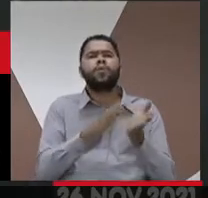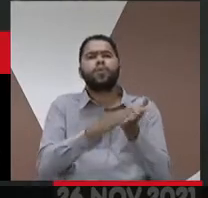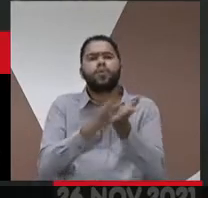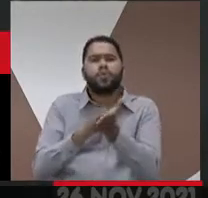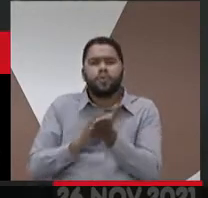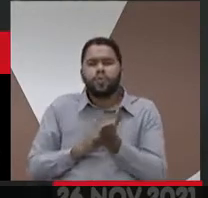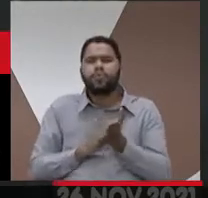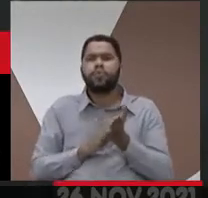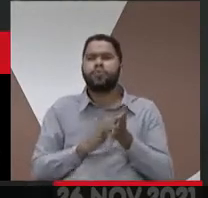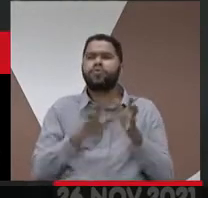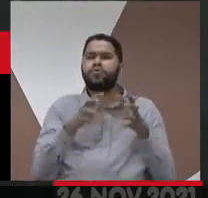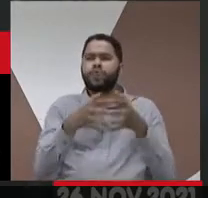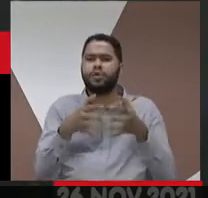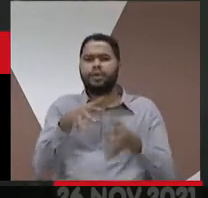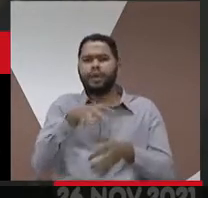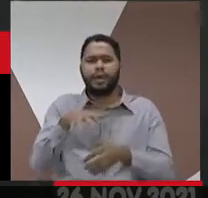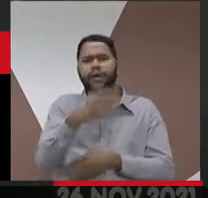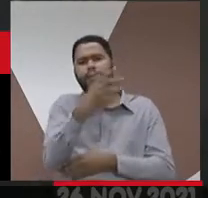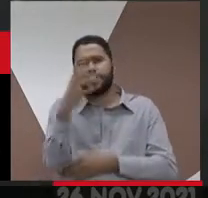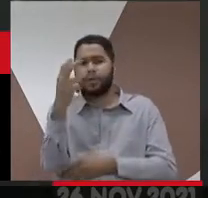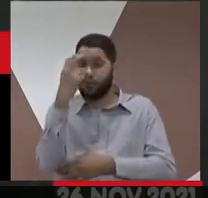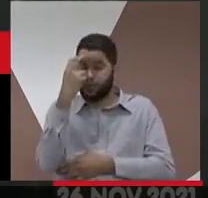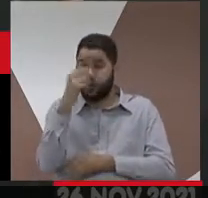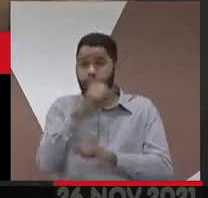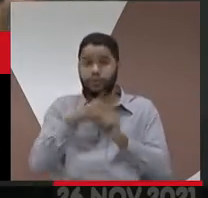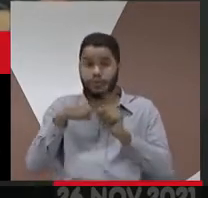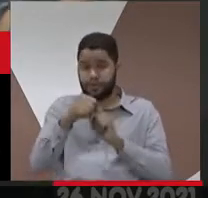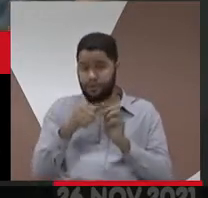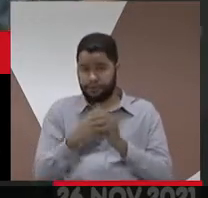do Estado, da área ambiental, cultural e social,